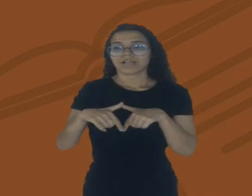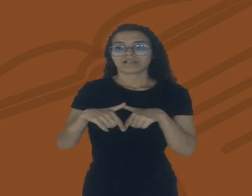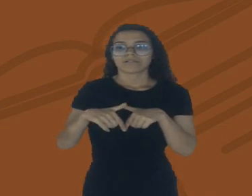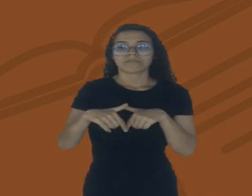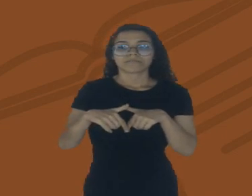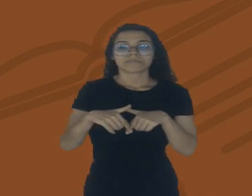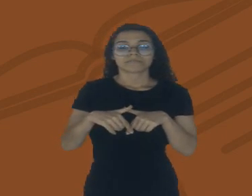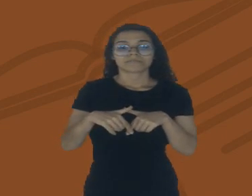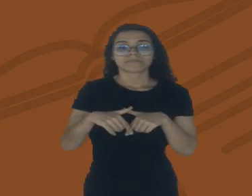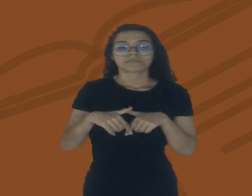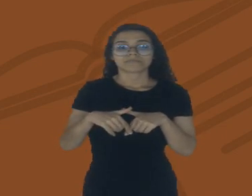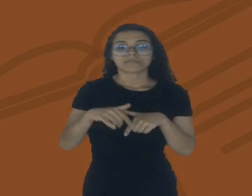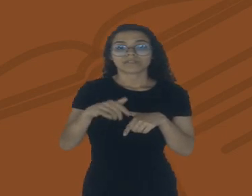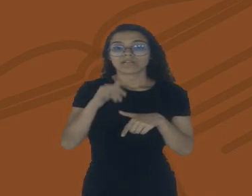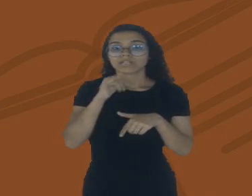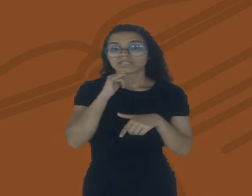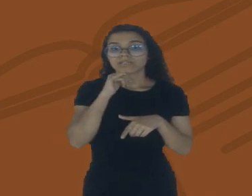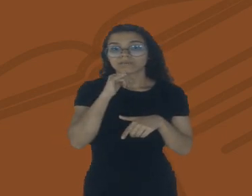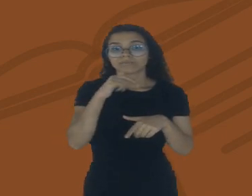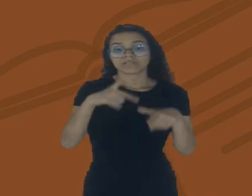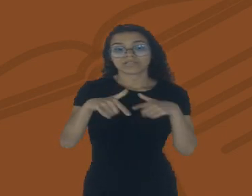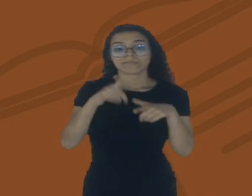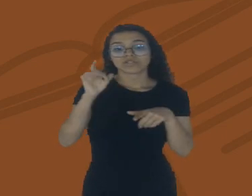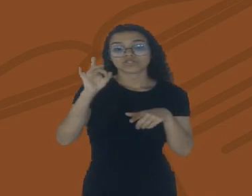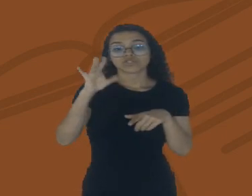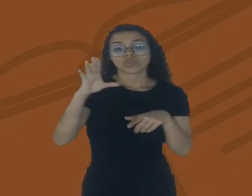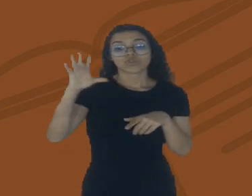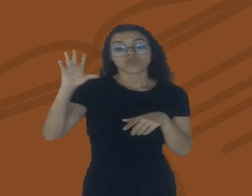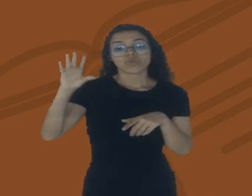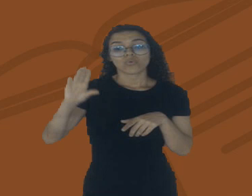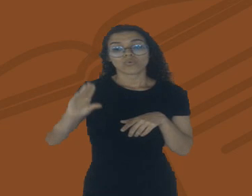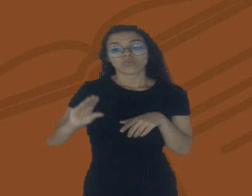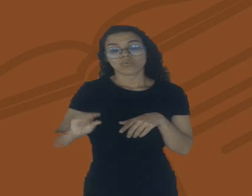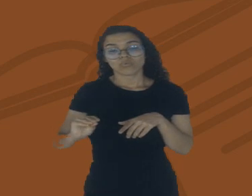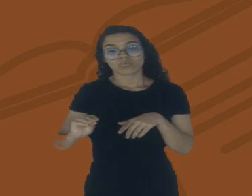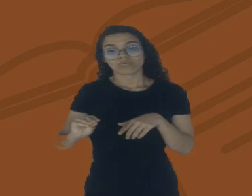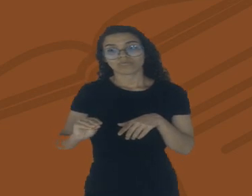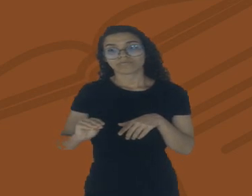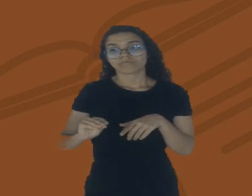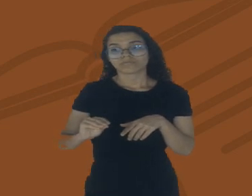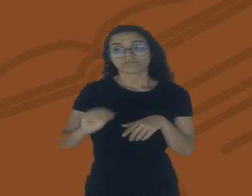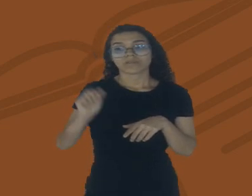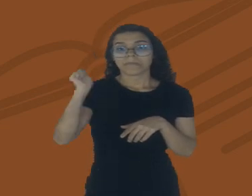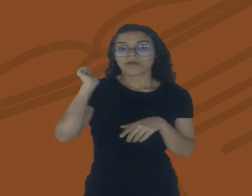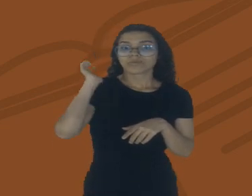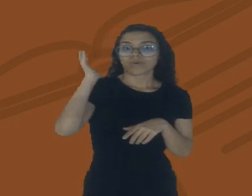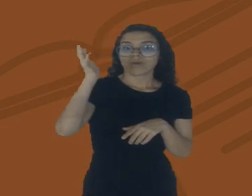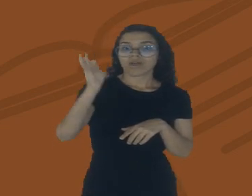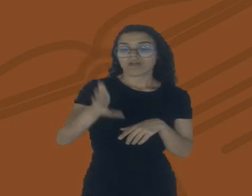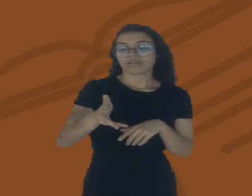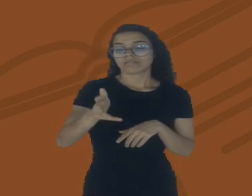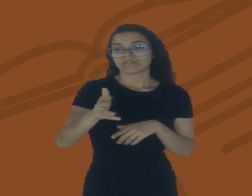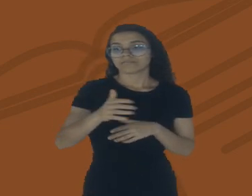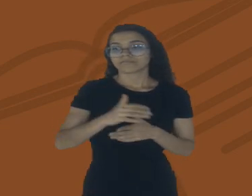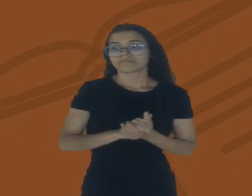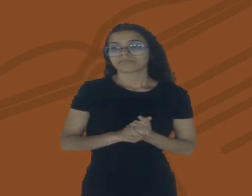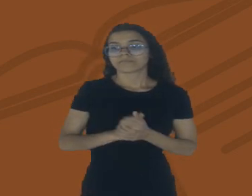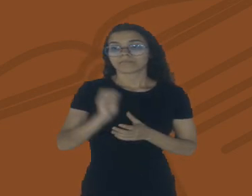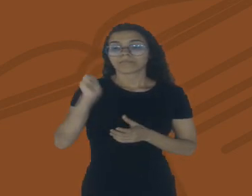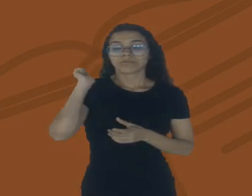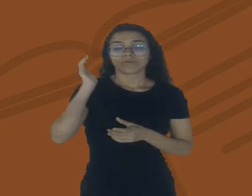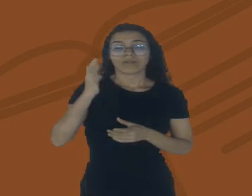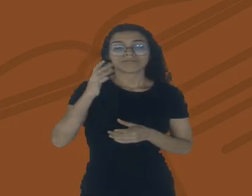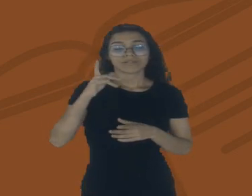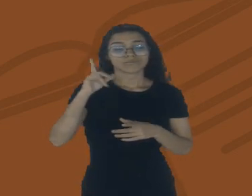não trabalham durante a manhã, trabalham só no turno noturno, né? Pegando a madrugada. Então o controle do sono é